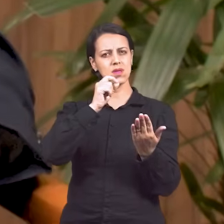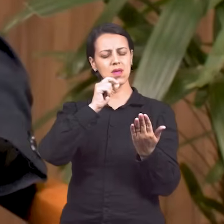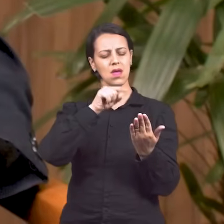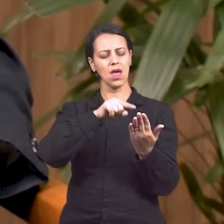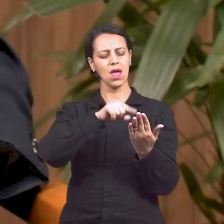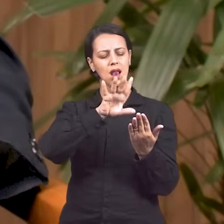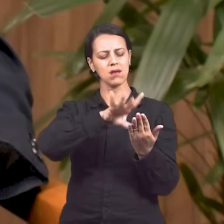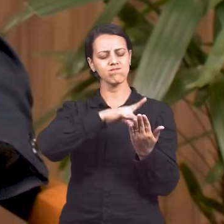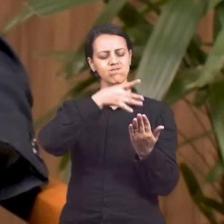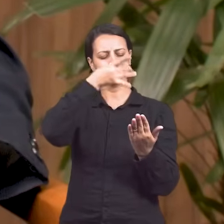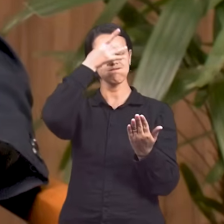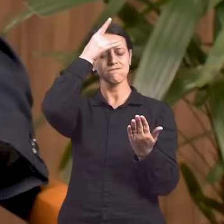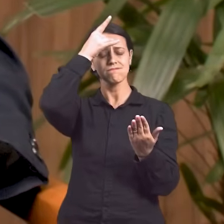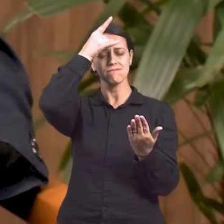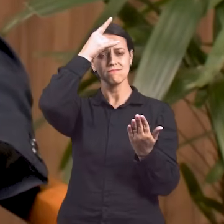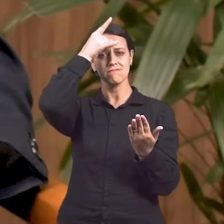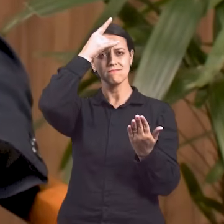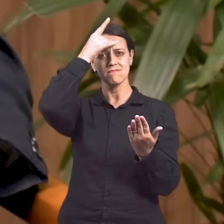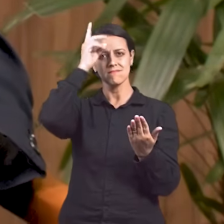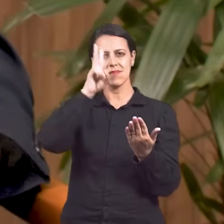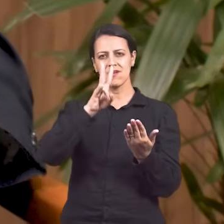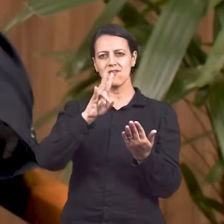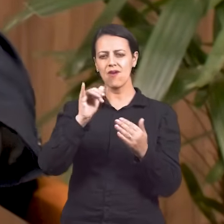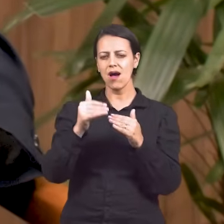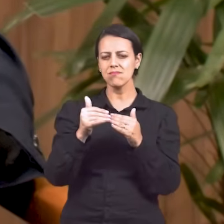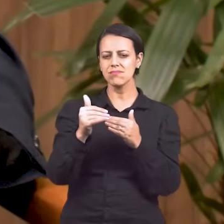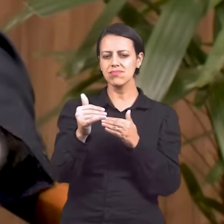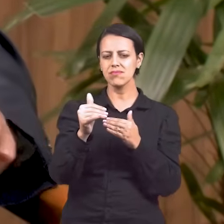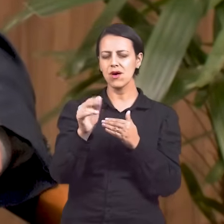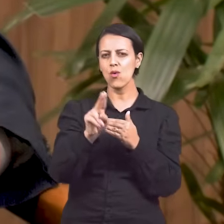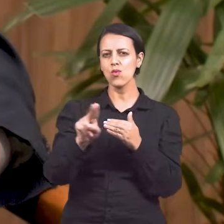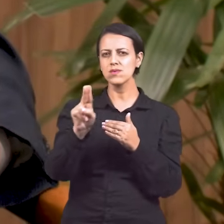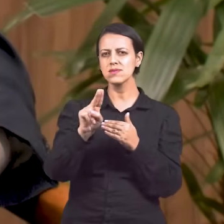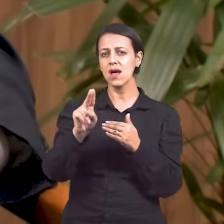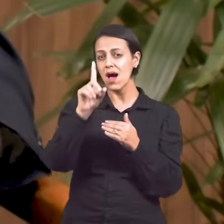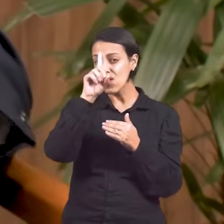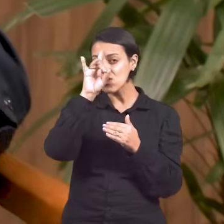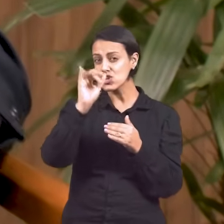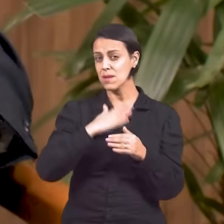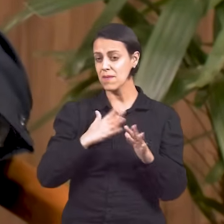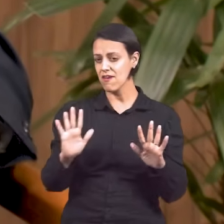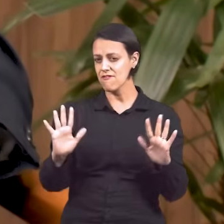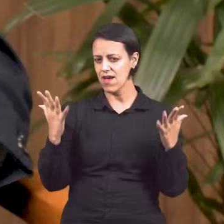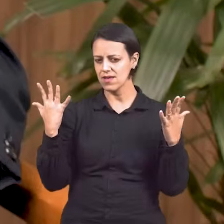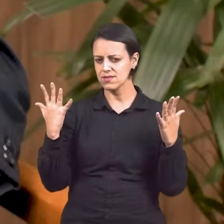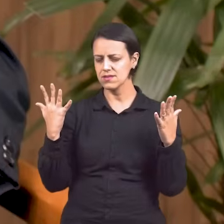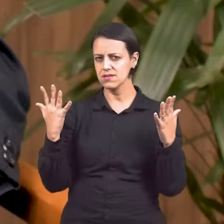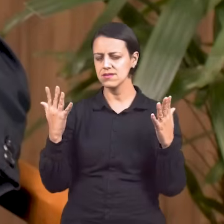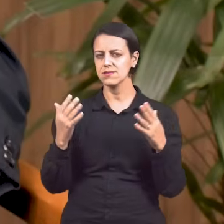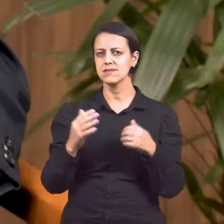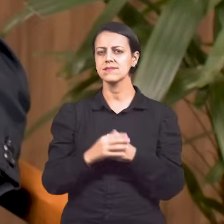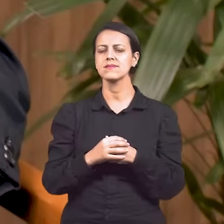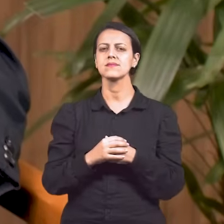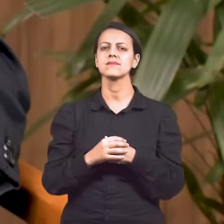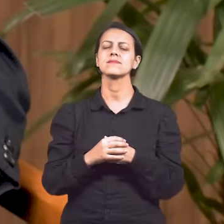guarda essa palavra que é para você usar no dia da minha